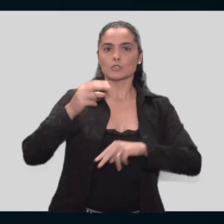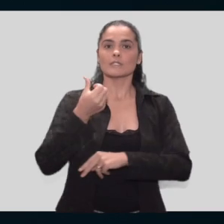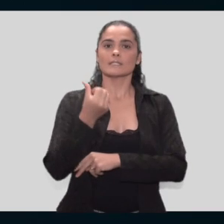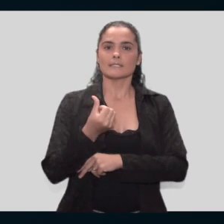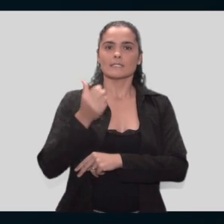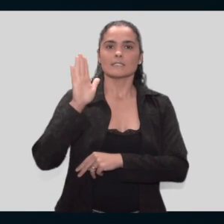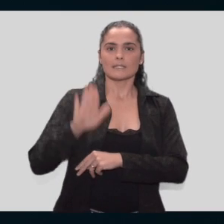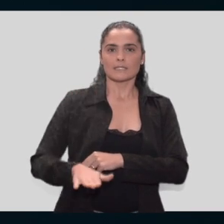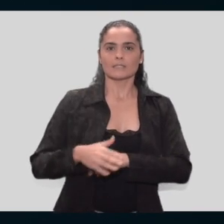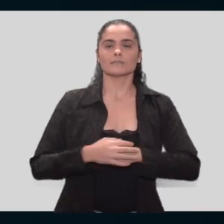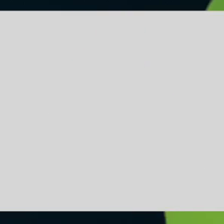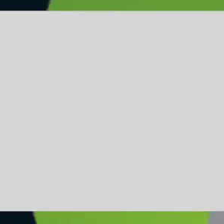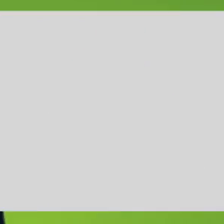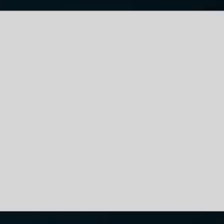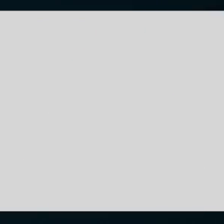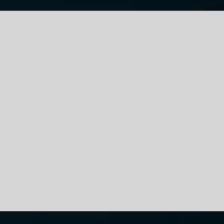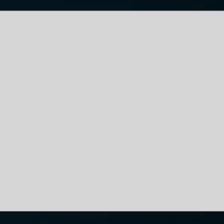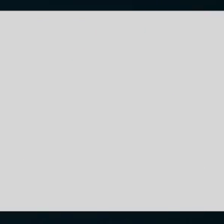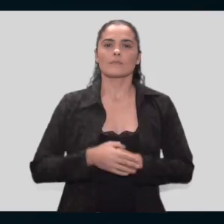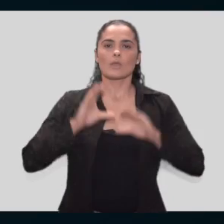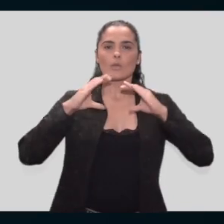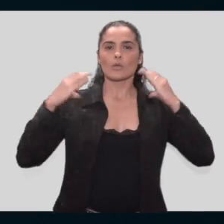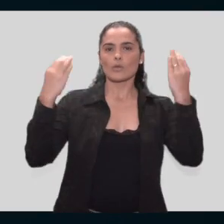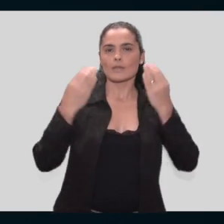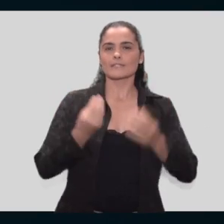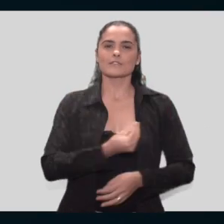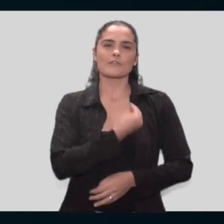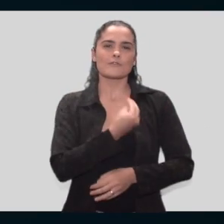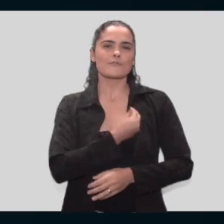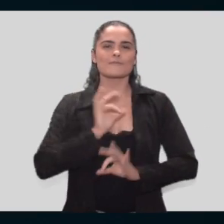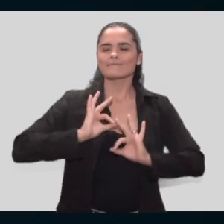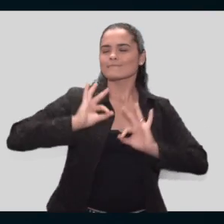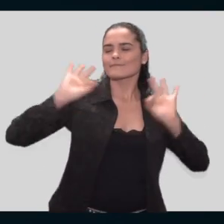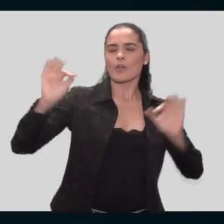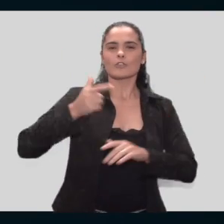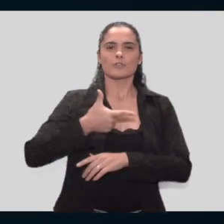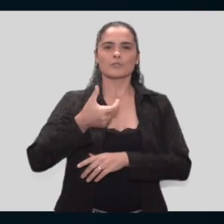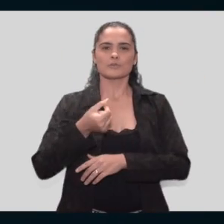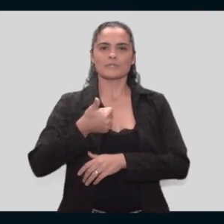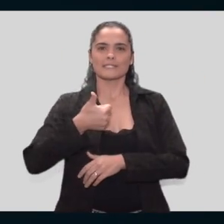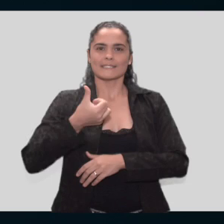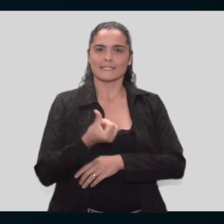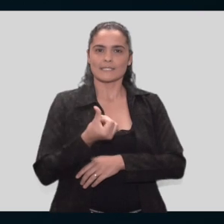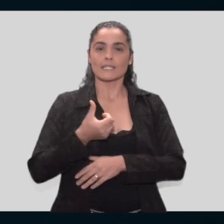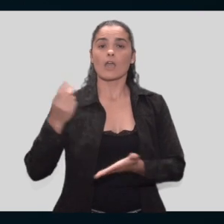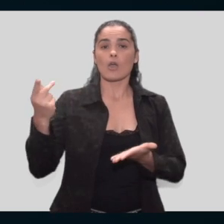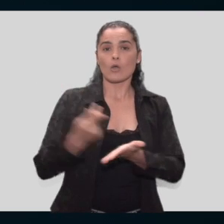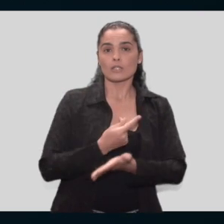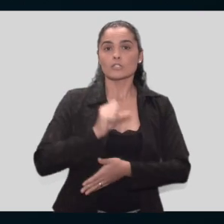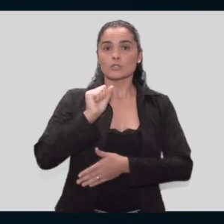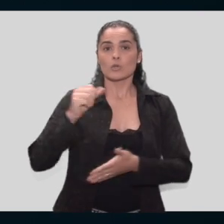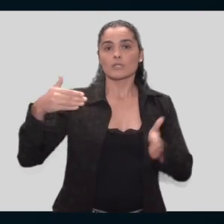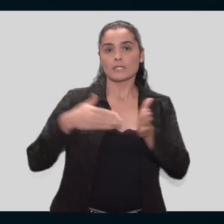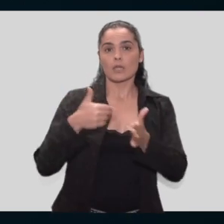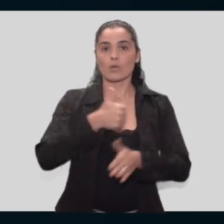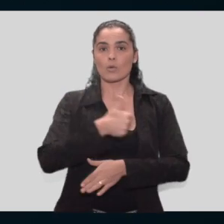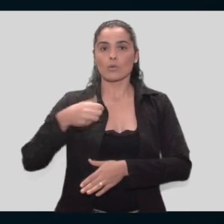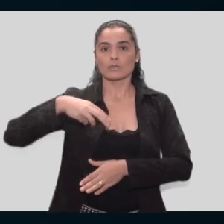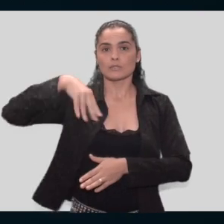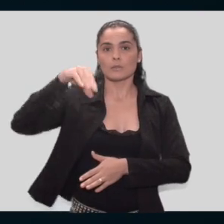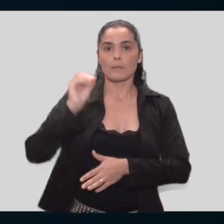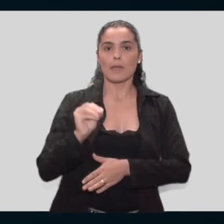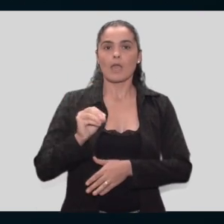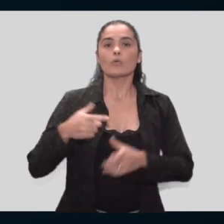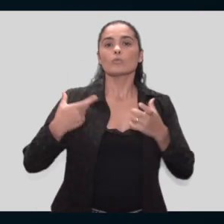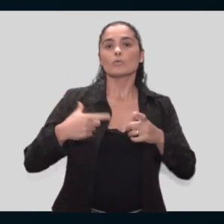28 de junho, às 16 horas. O Congresso Vida Radiante 2016 acontecerá nos dias 8 a 11 de